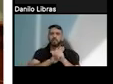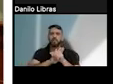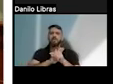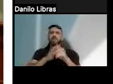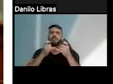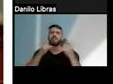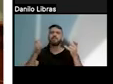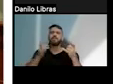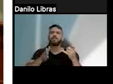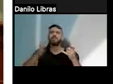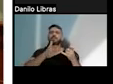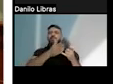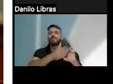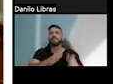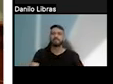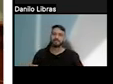vai seguir agora